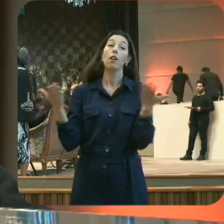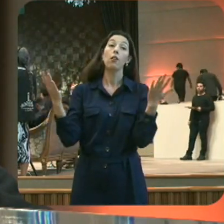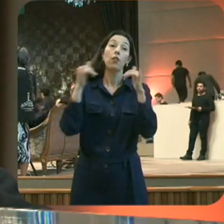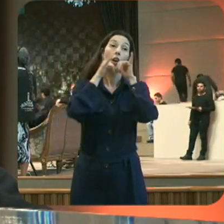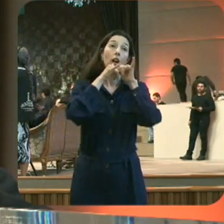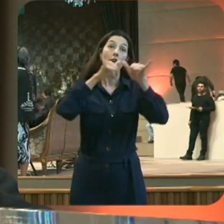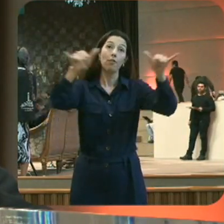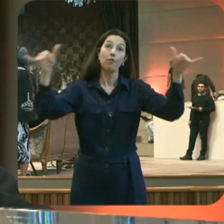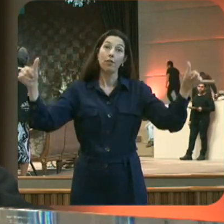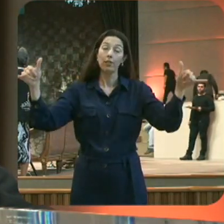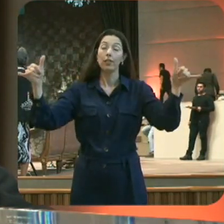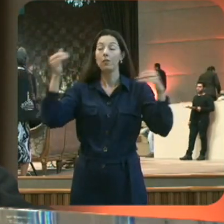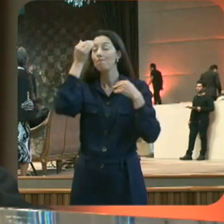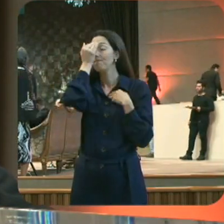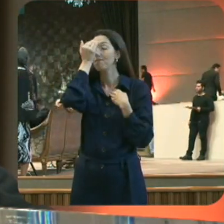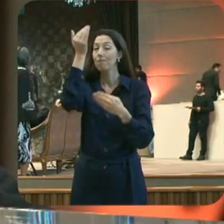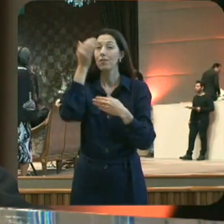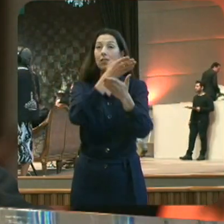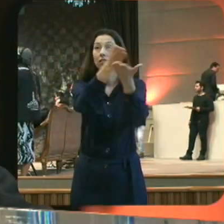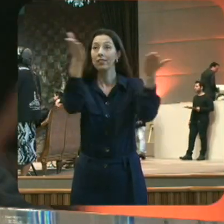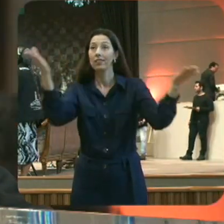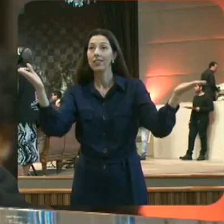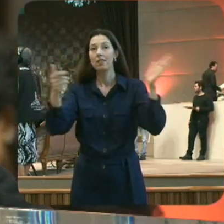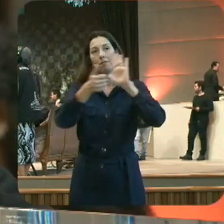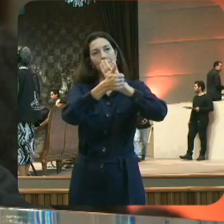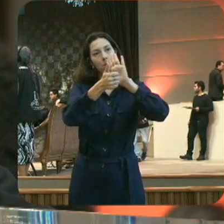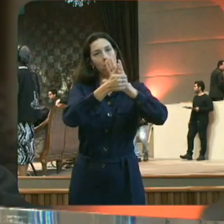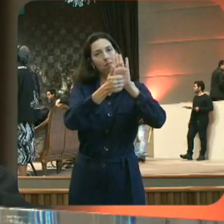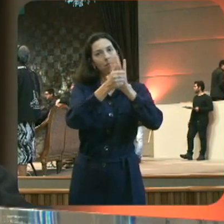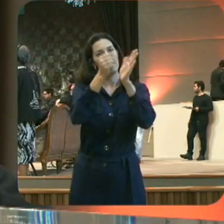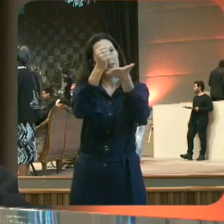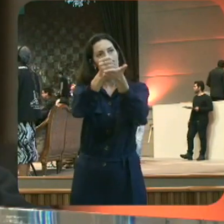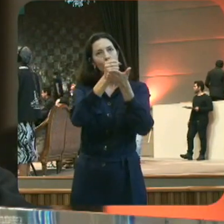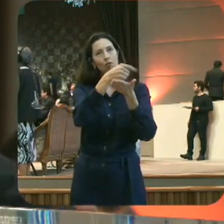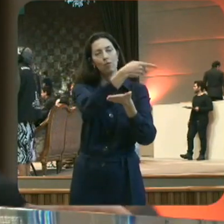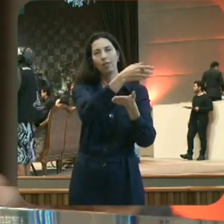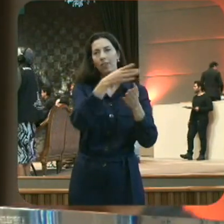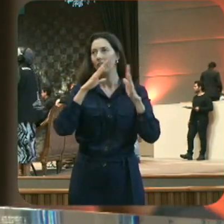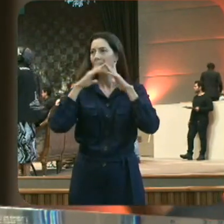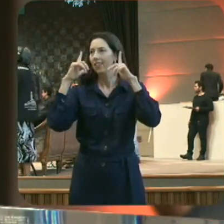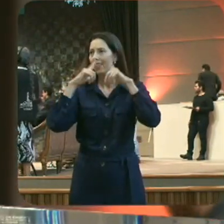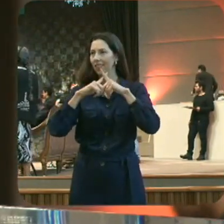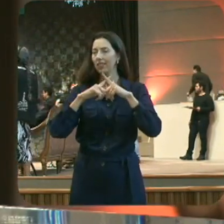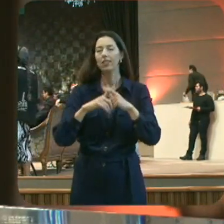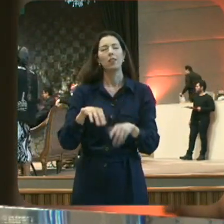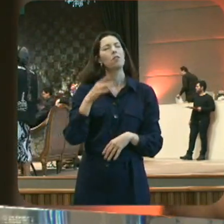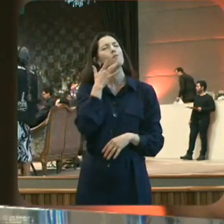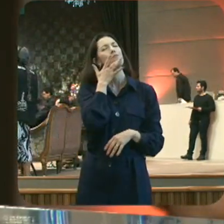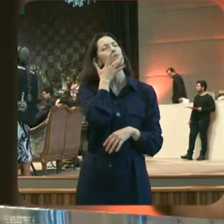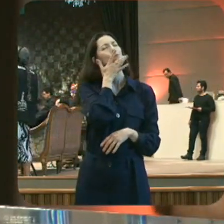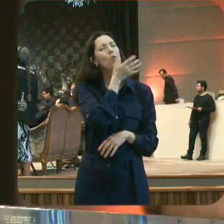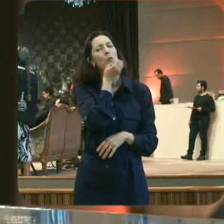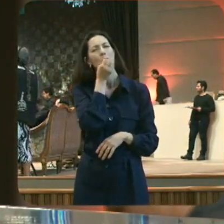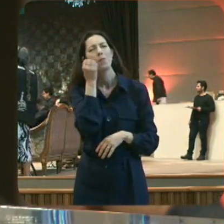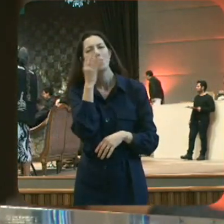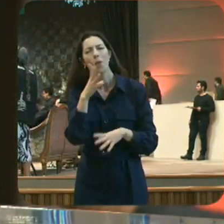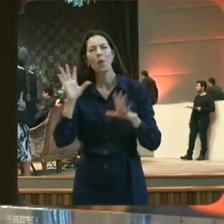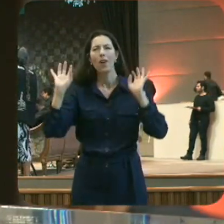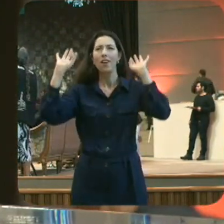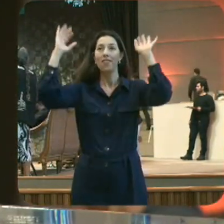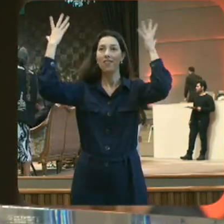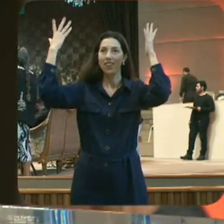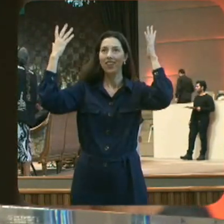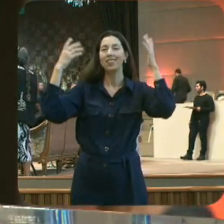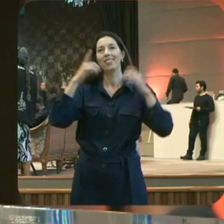o cumprimento deles aqui para a nossa igreja, né? E foi muito gostosa a festa lá, o começo da